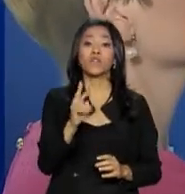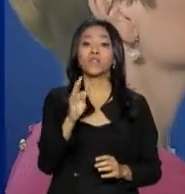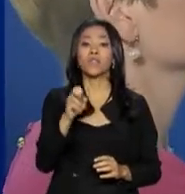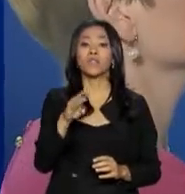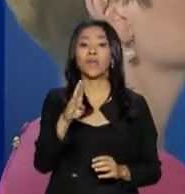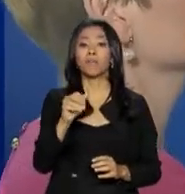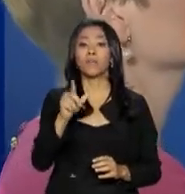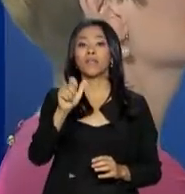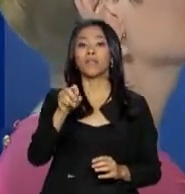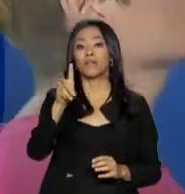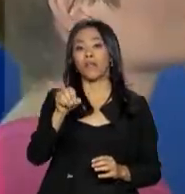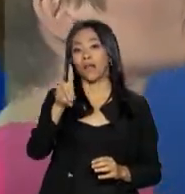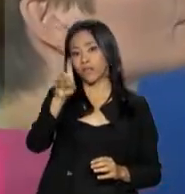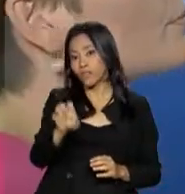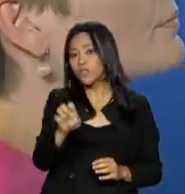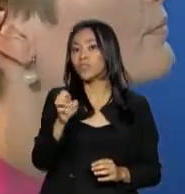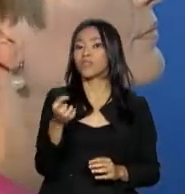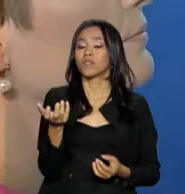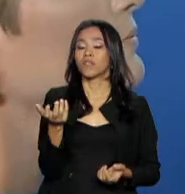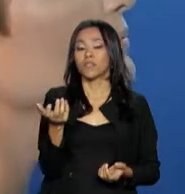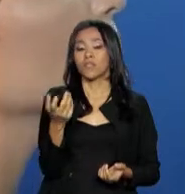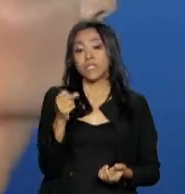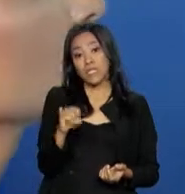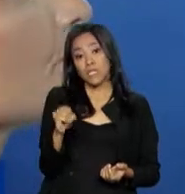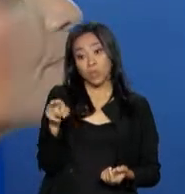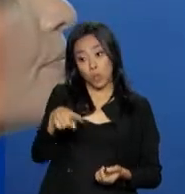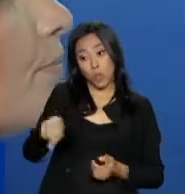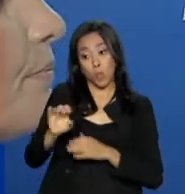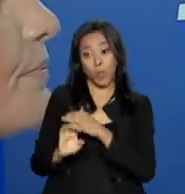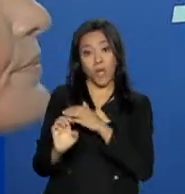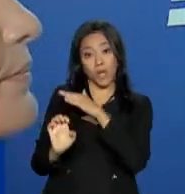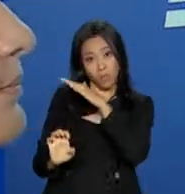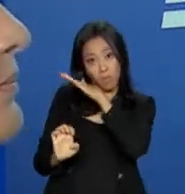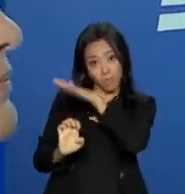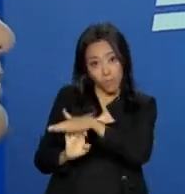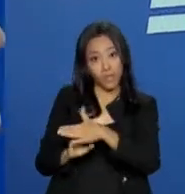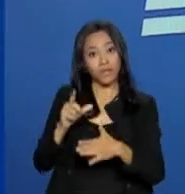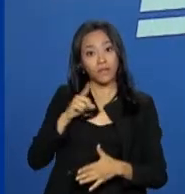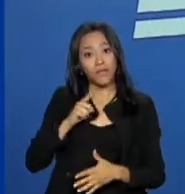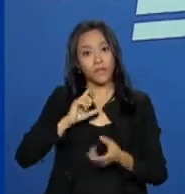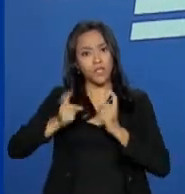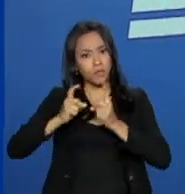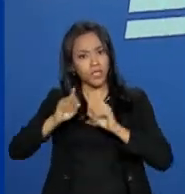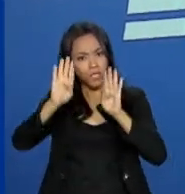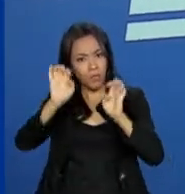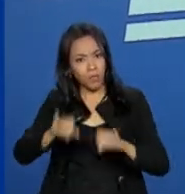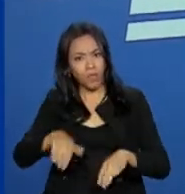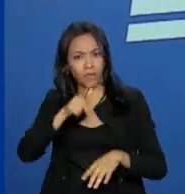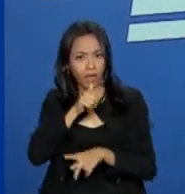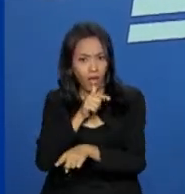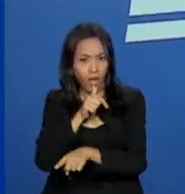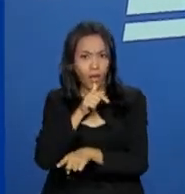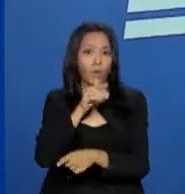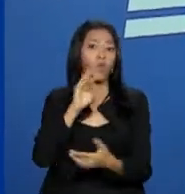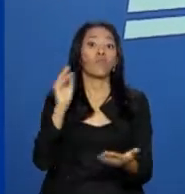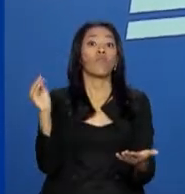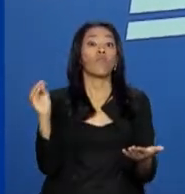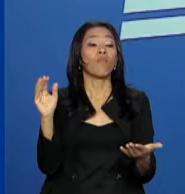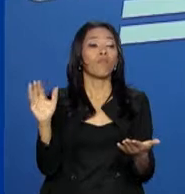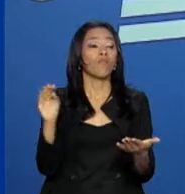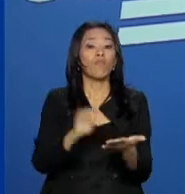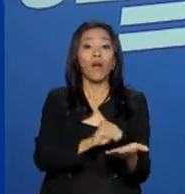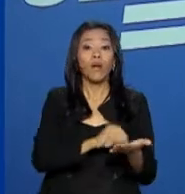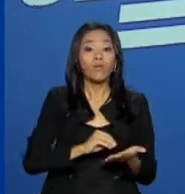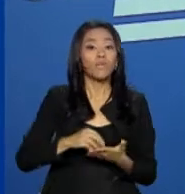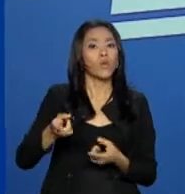é sobrevivência dos pequenos negócios. Se uma empresa tem uma gestão hídrica adequada, em momentos de escassez, ela mantém